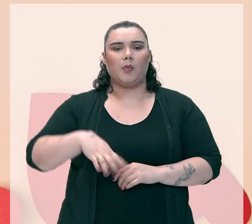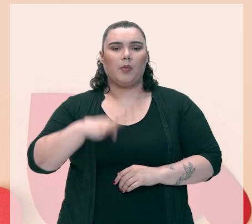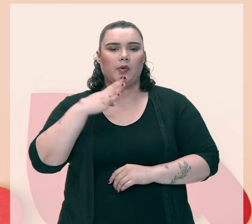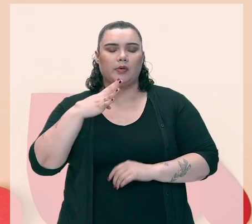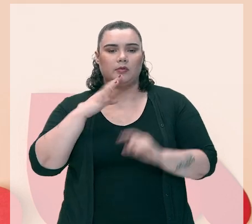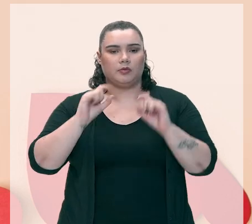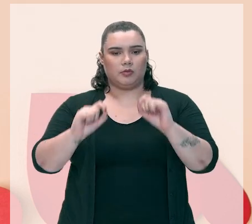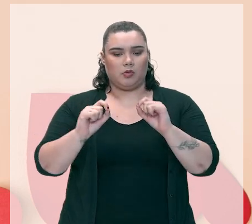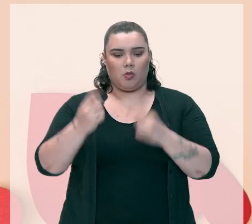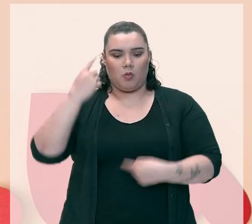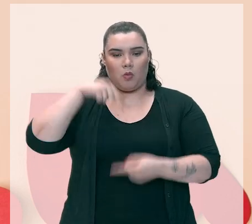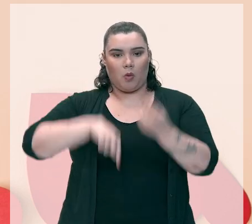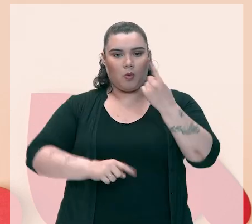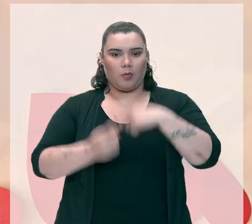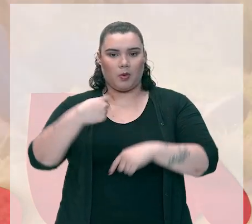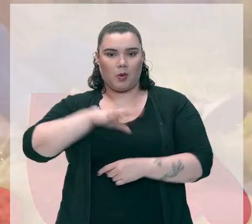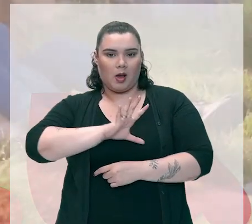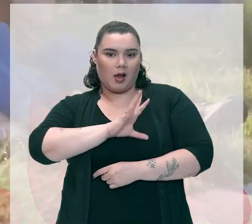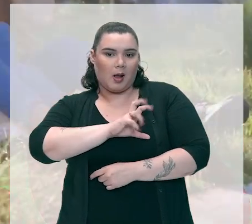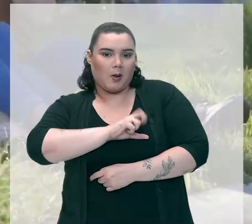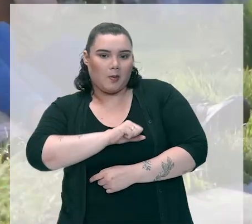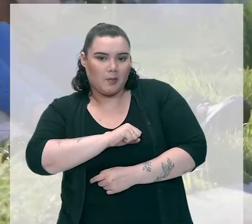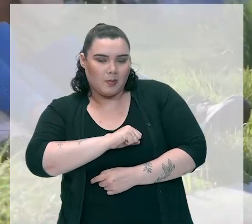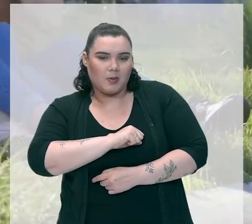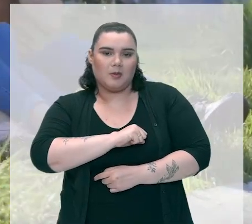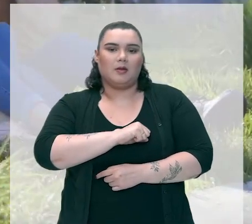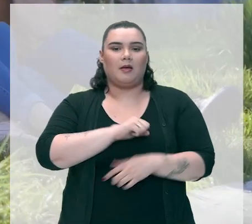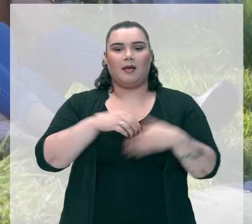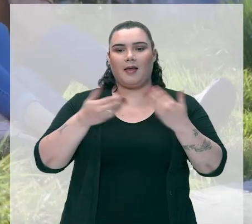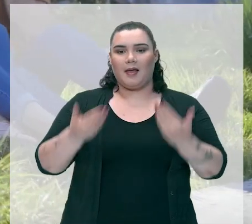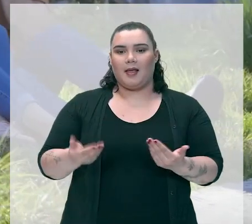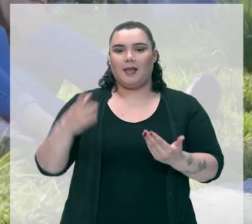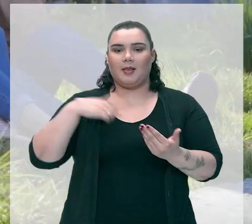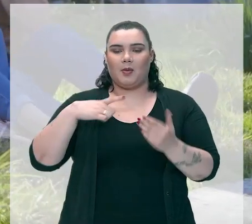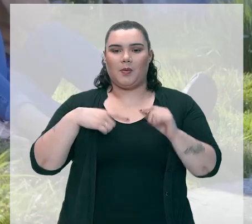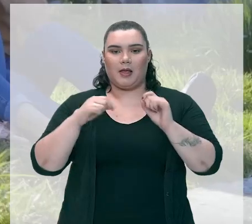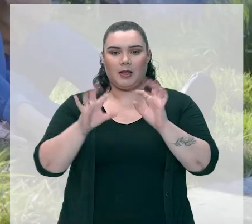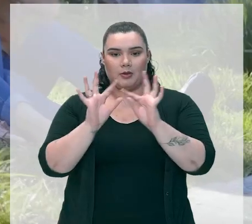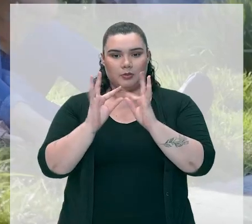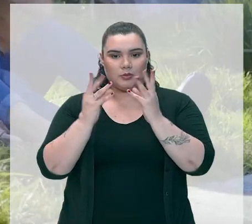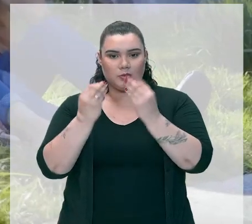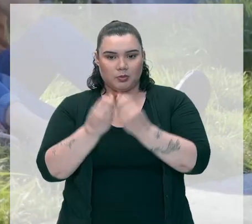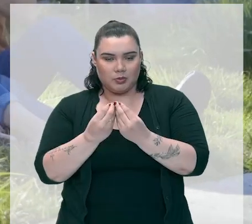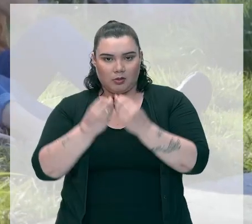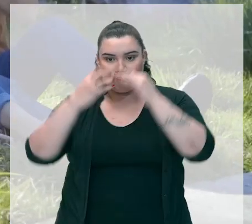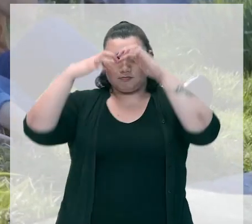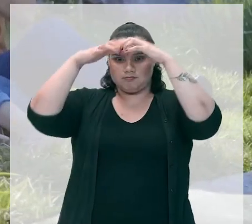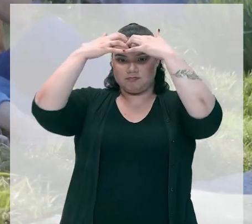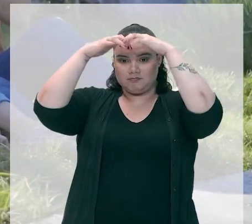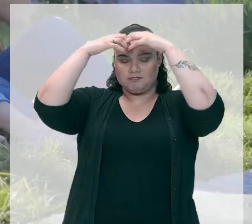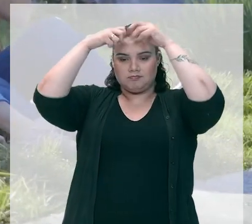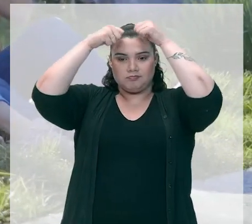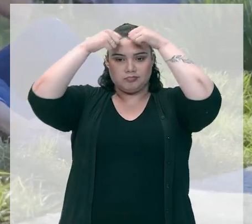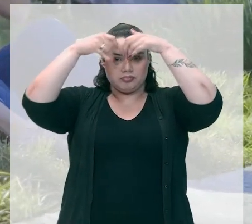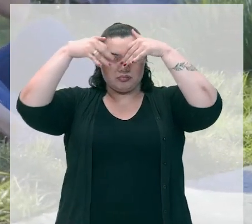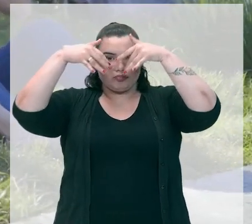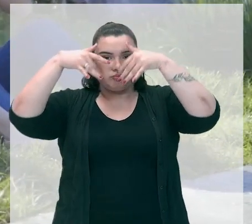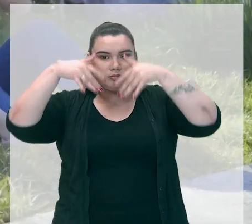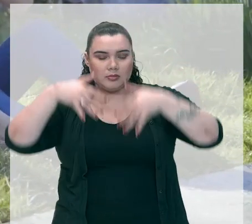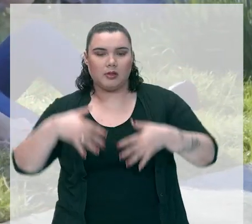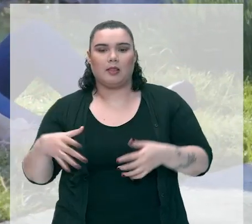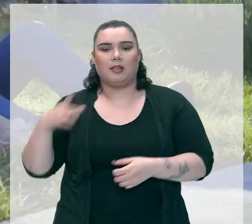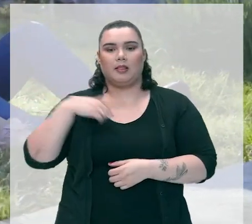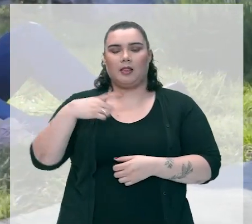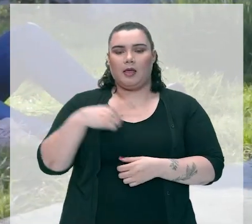é conhecida como o hormônio do amor e é a partir da liberação dessa substância no nosso cérebro que é